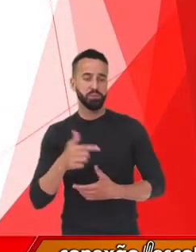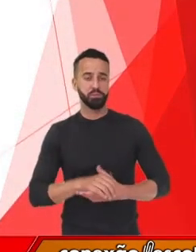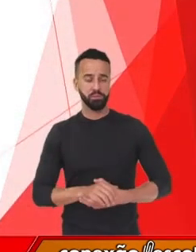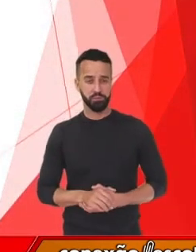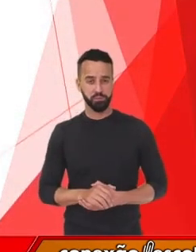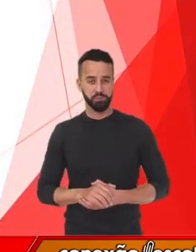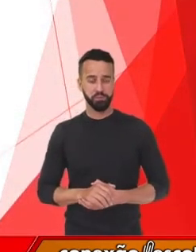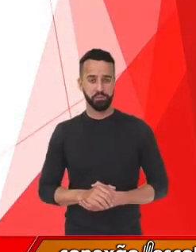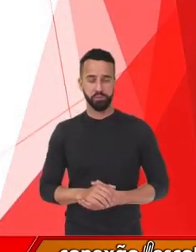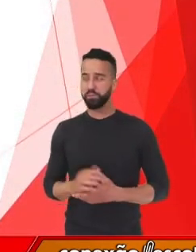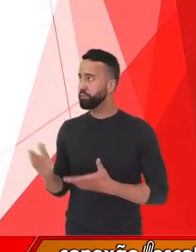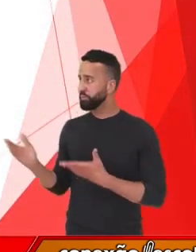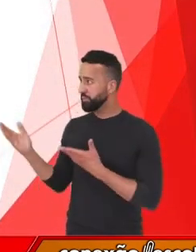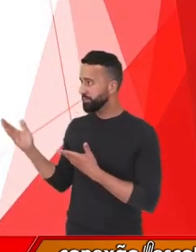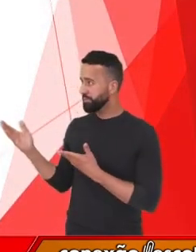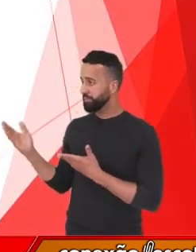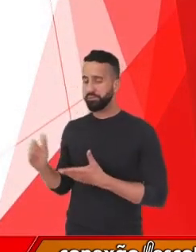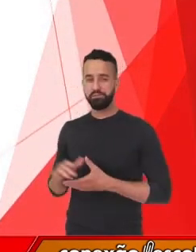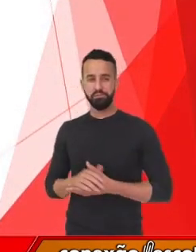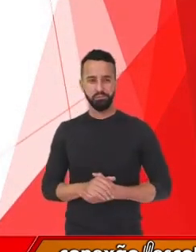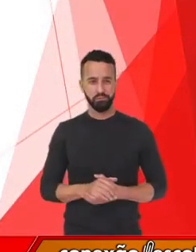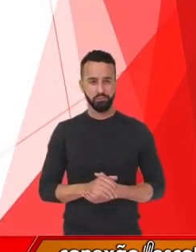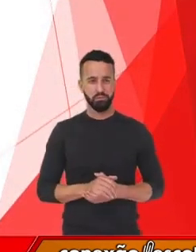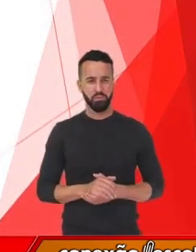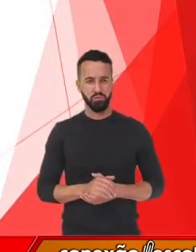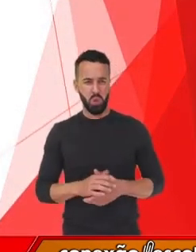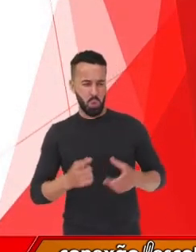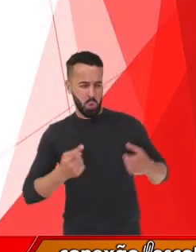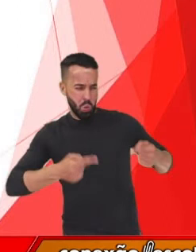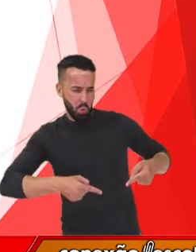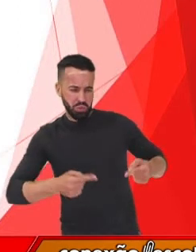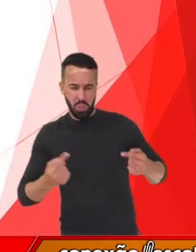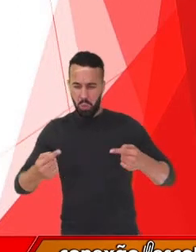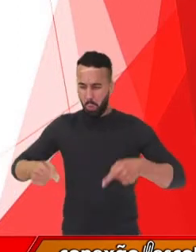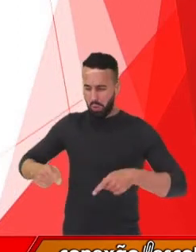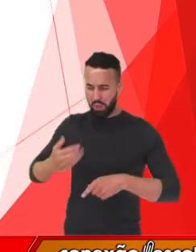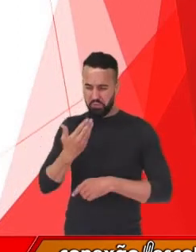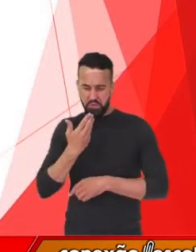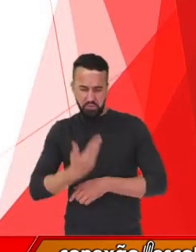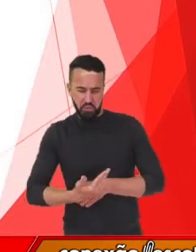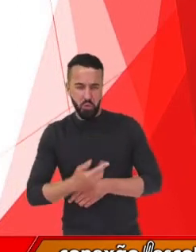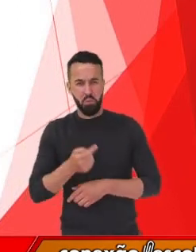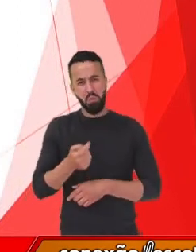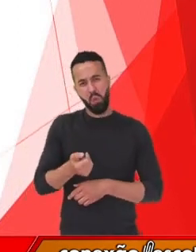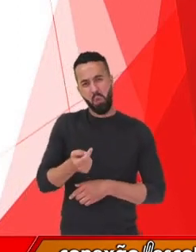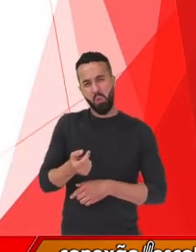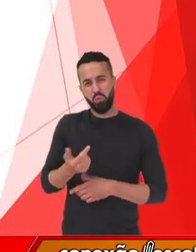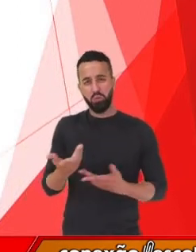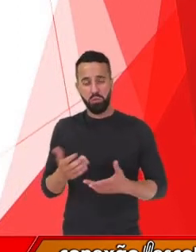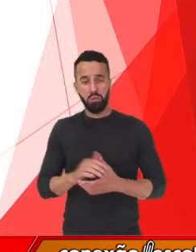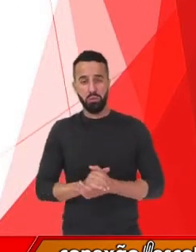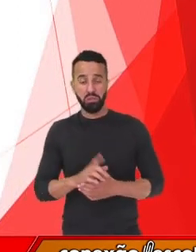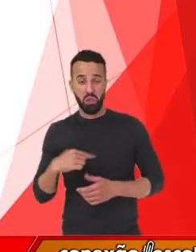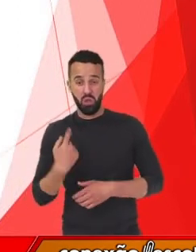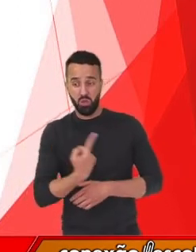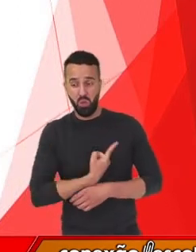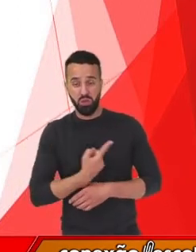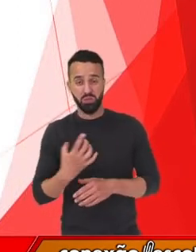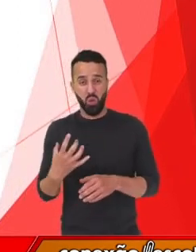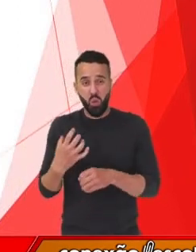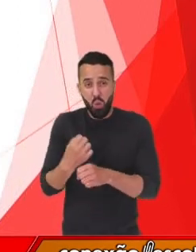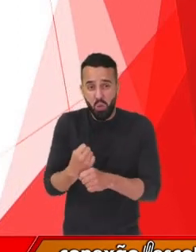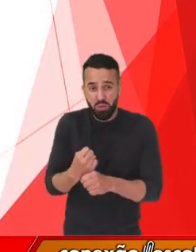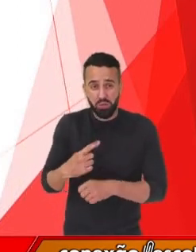a seguinte fala: muitos contras, poucos prós, segue a conta para nós,